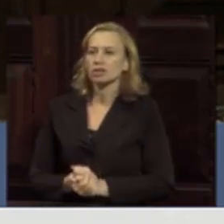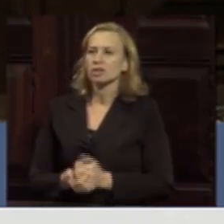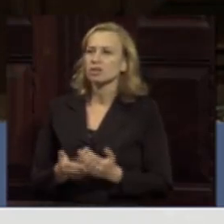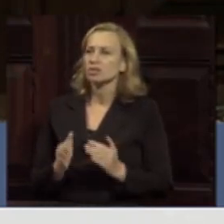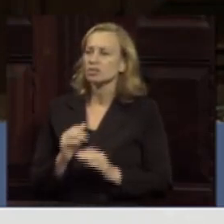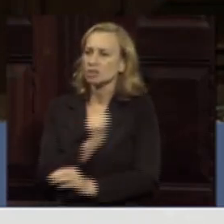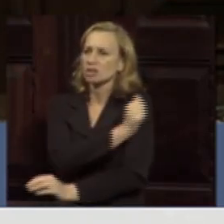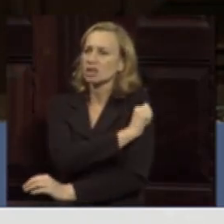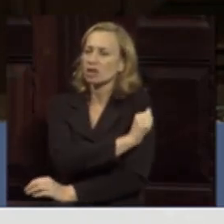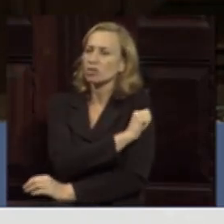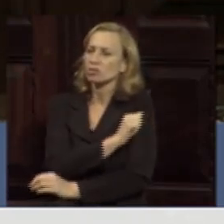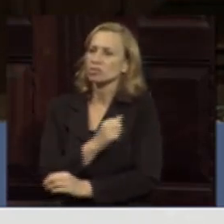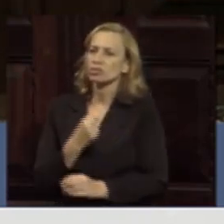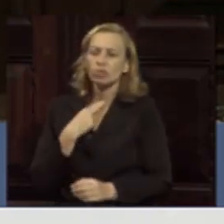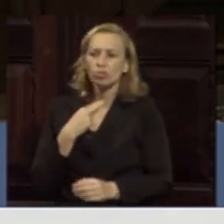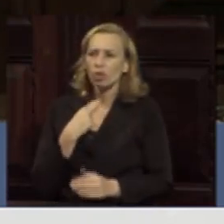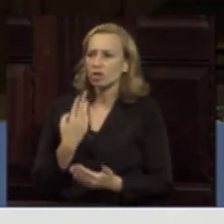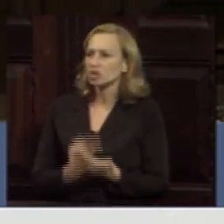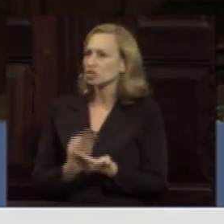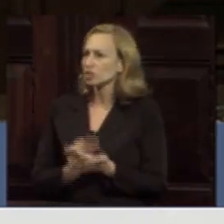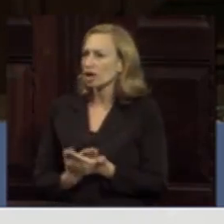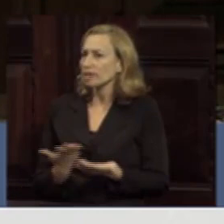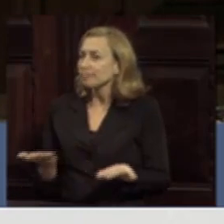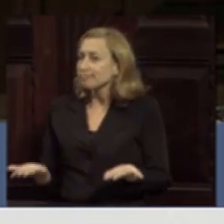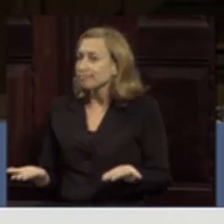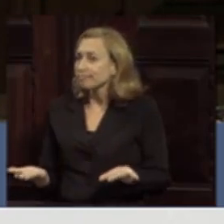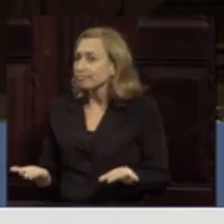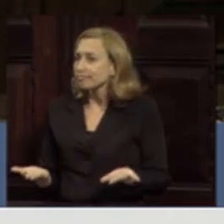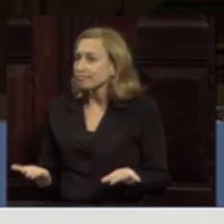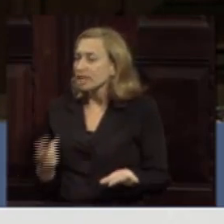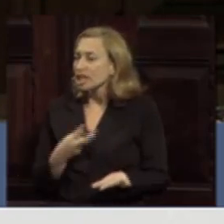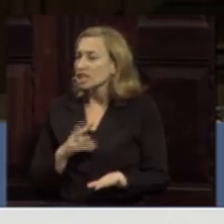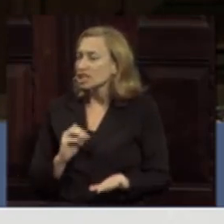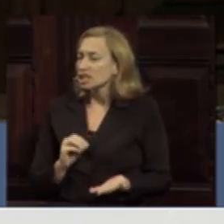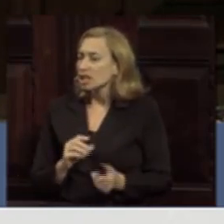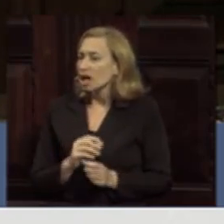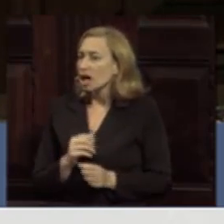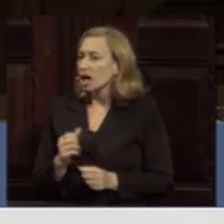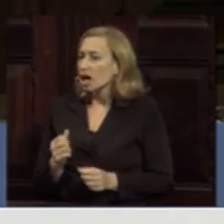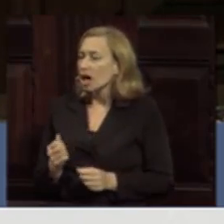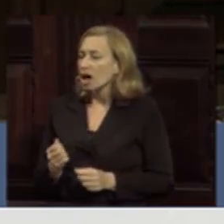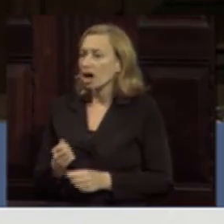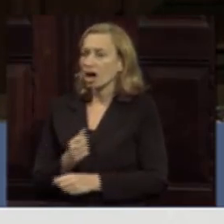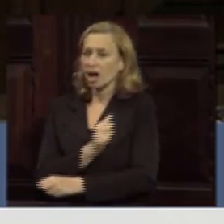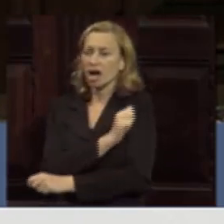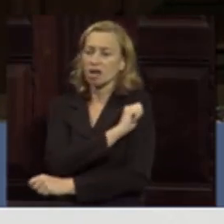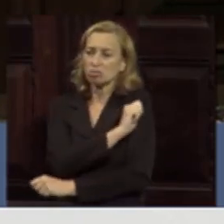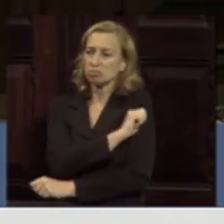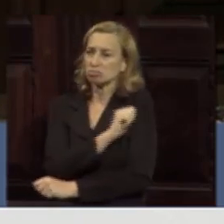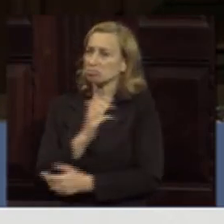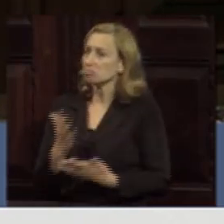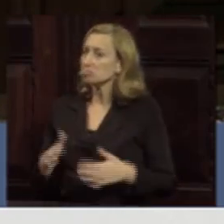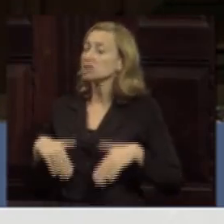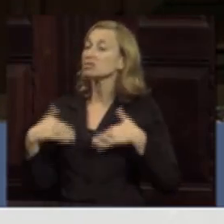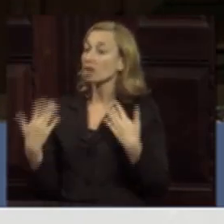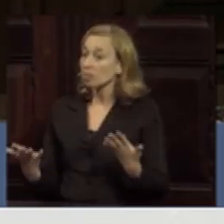ser transformadas em quatro turmas de 30 alunos, por exemplo, ou algo assim. Então,